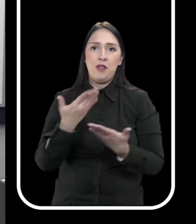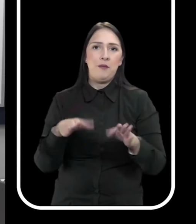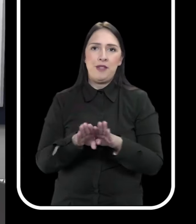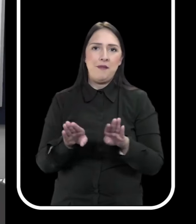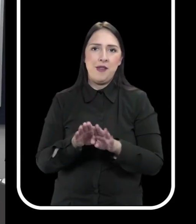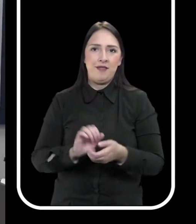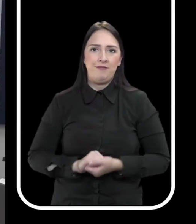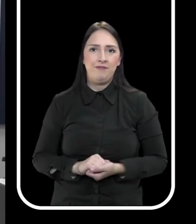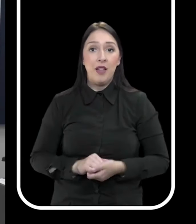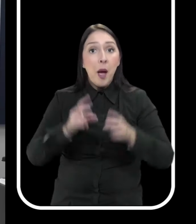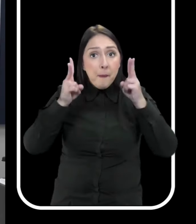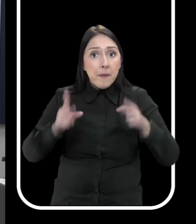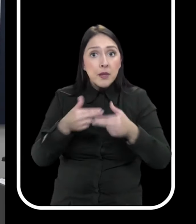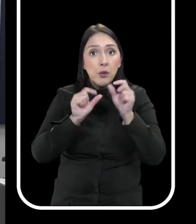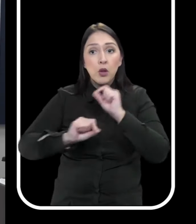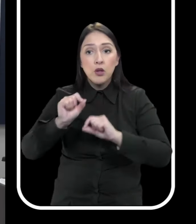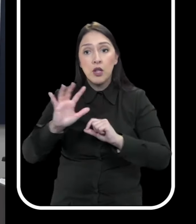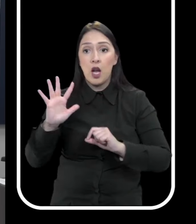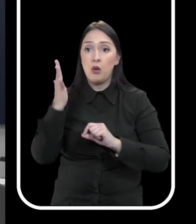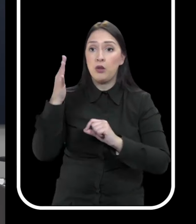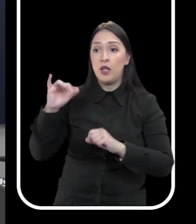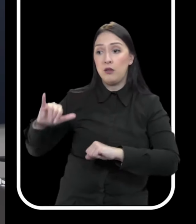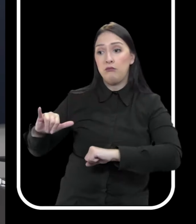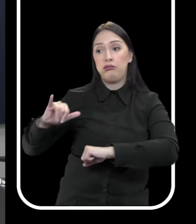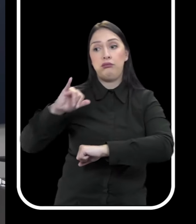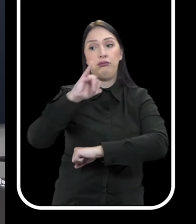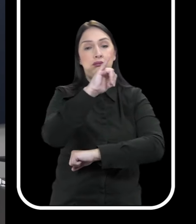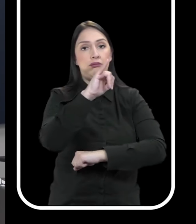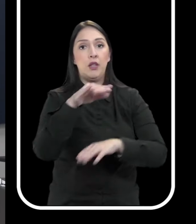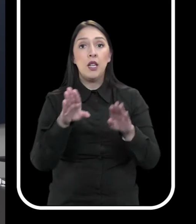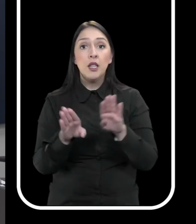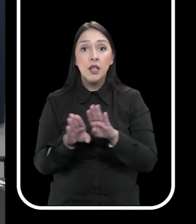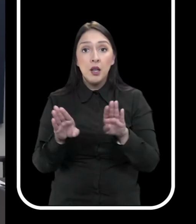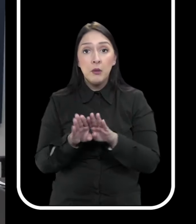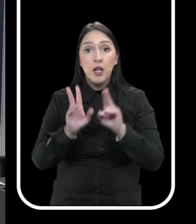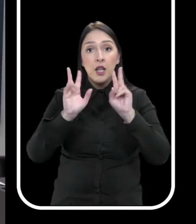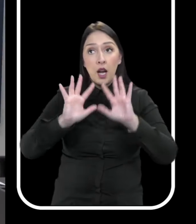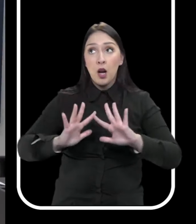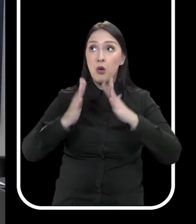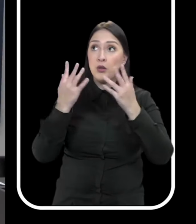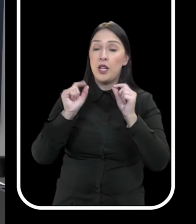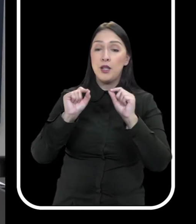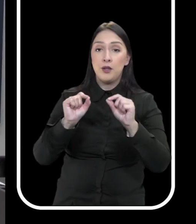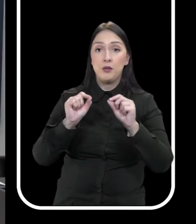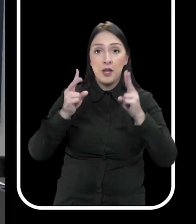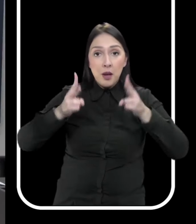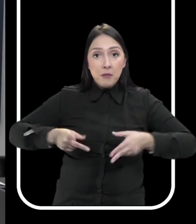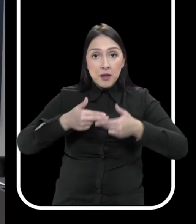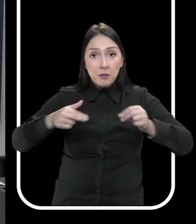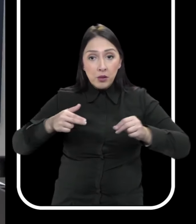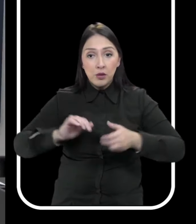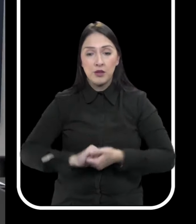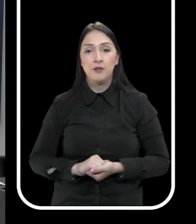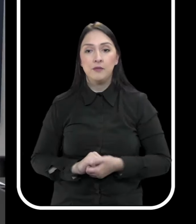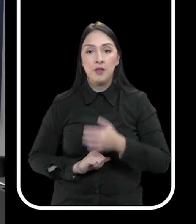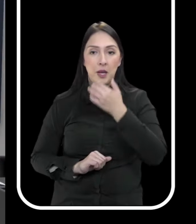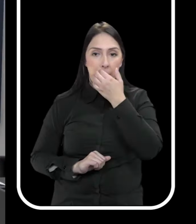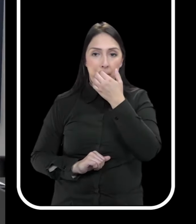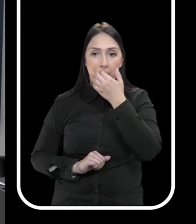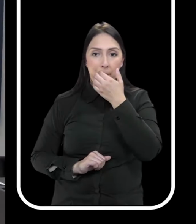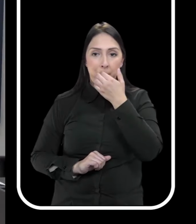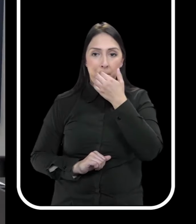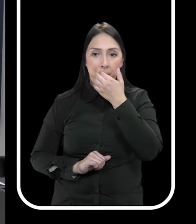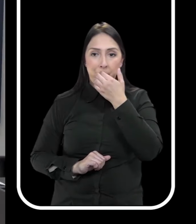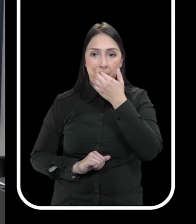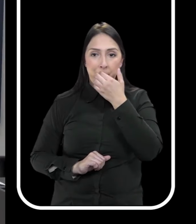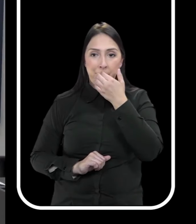vamos utilizar um simulador? A mesma coisa acontece na aviação, a mesma coisa acontece nos